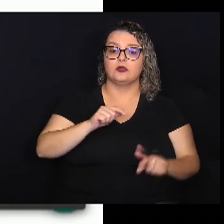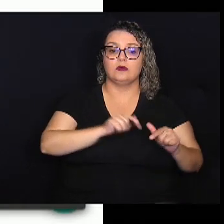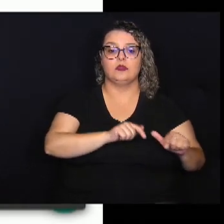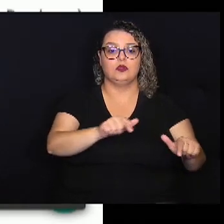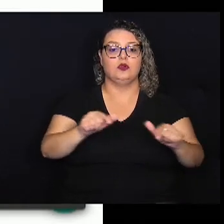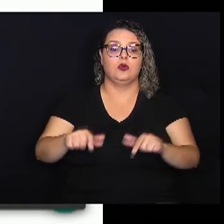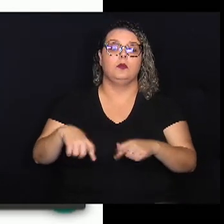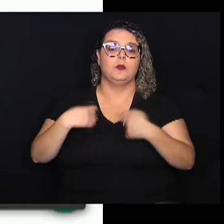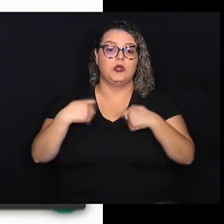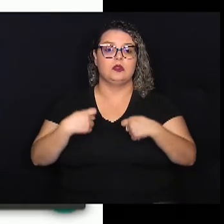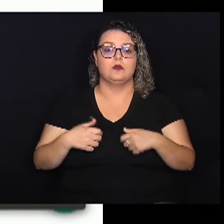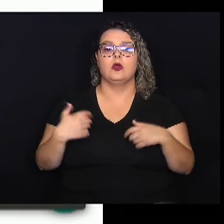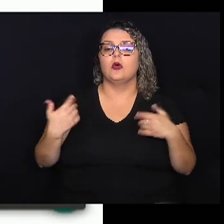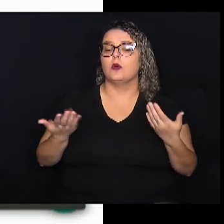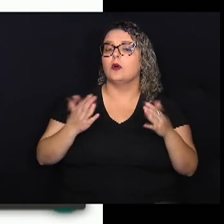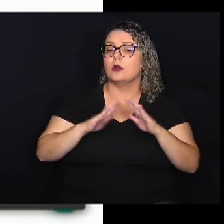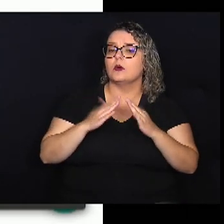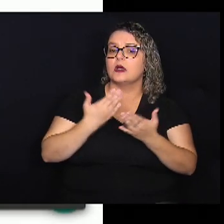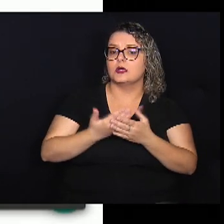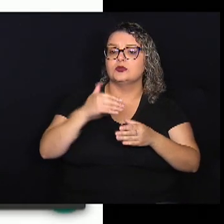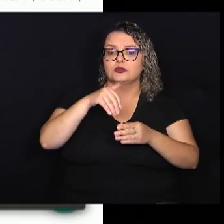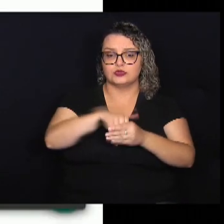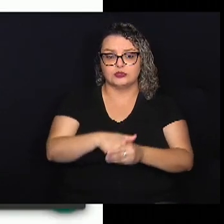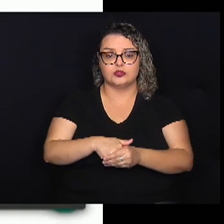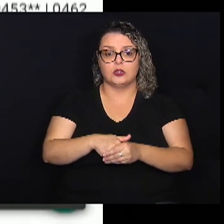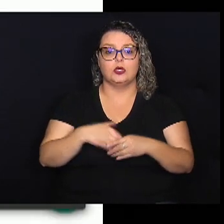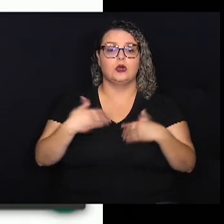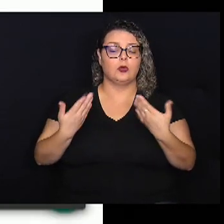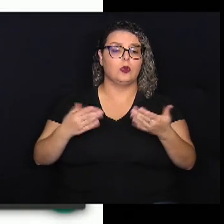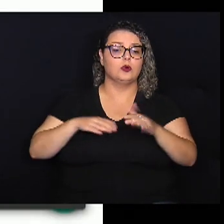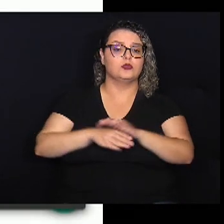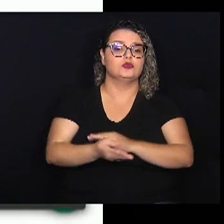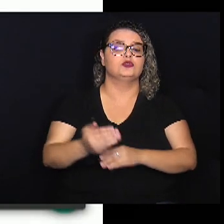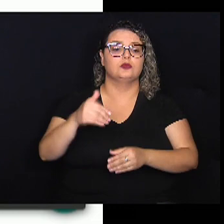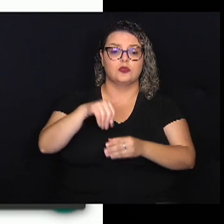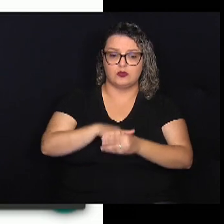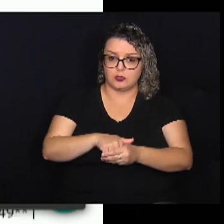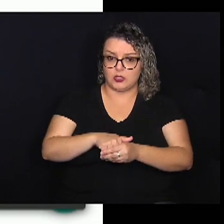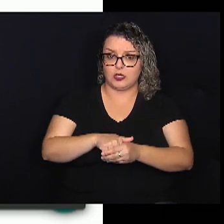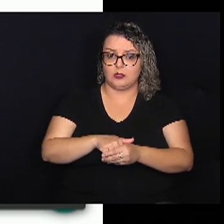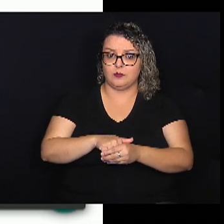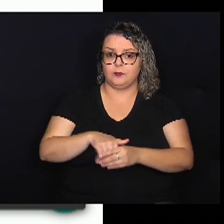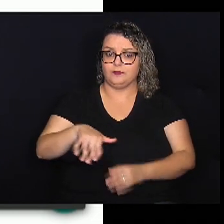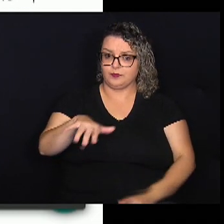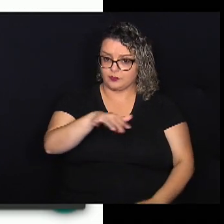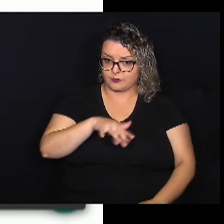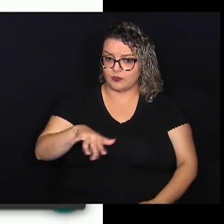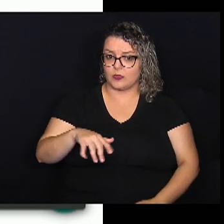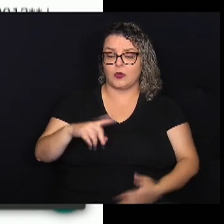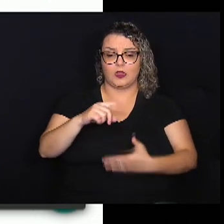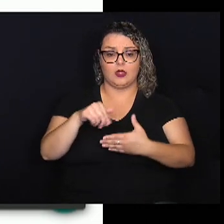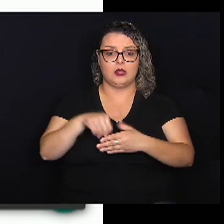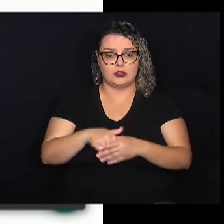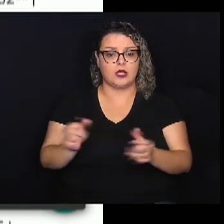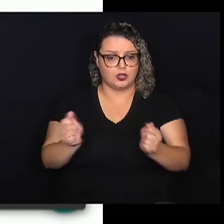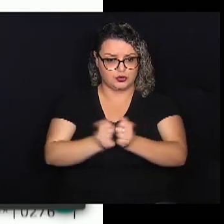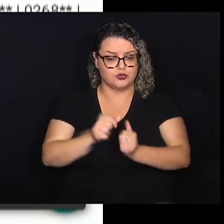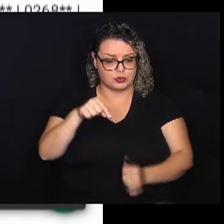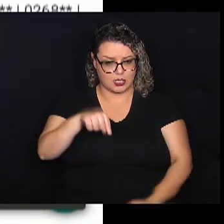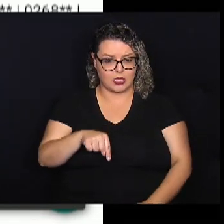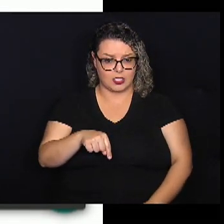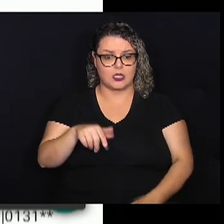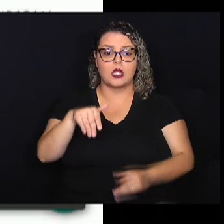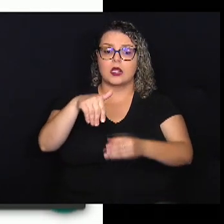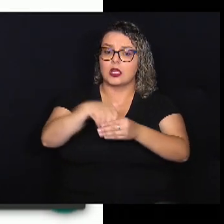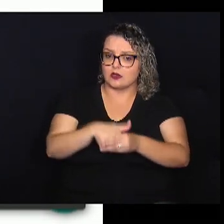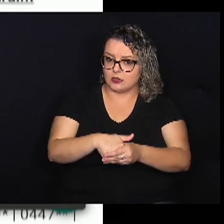você precisa ver qual é a escola que você vota, qual que você costuma votar. Sua seção eleitoral está elencada aqui, então você vai